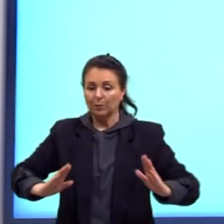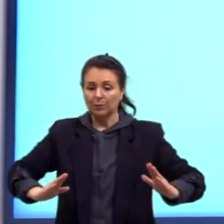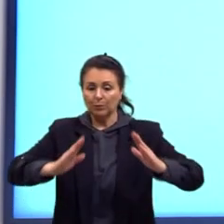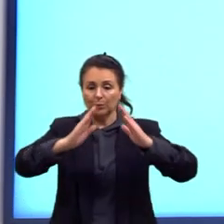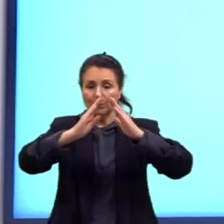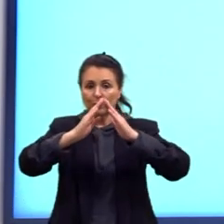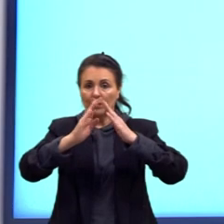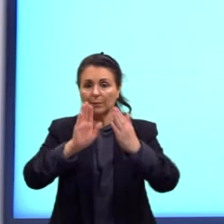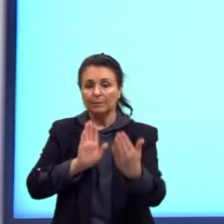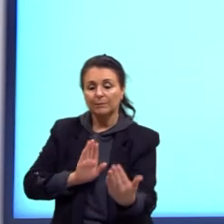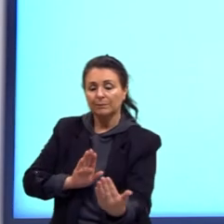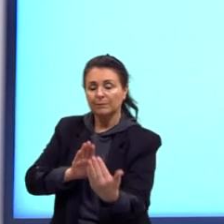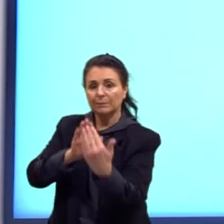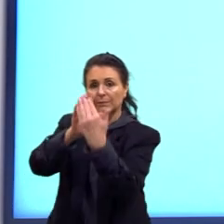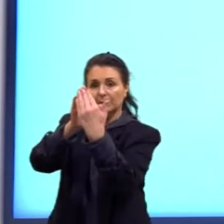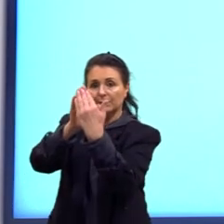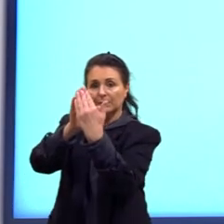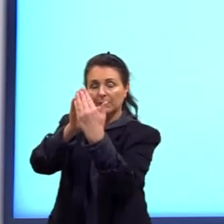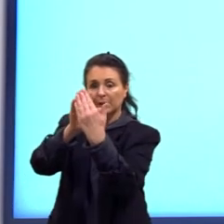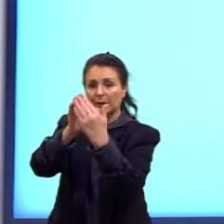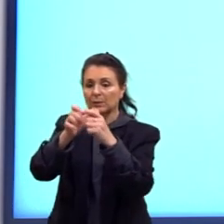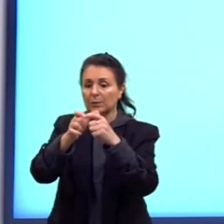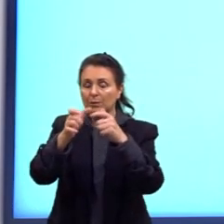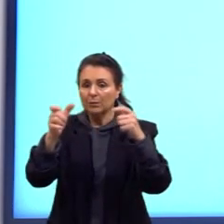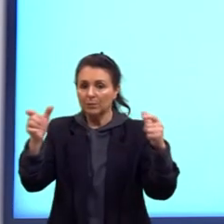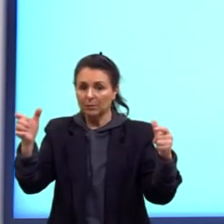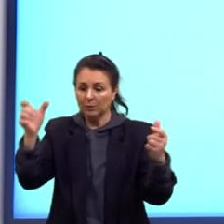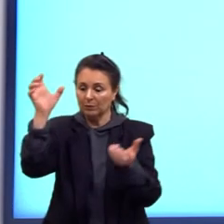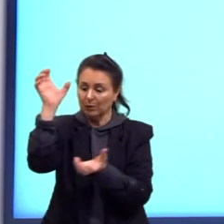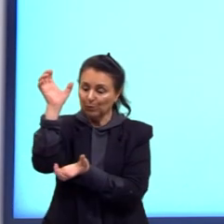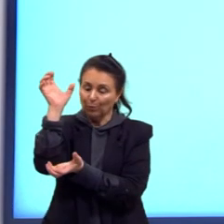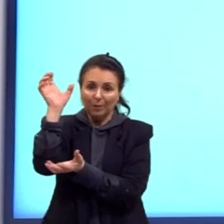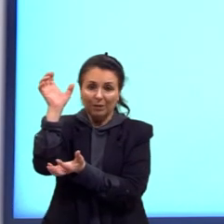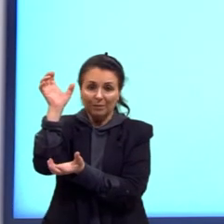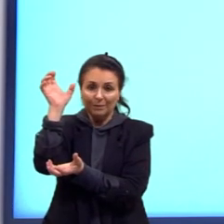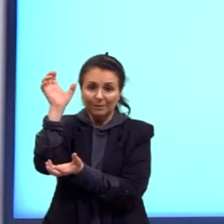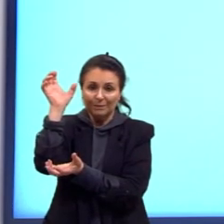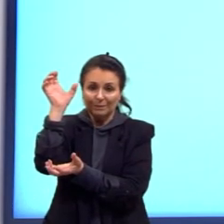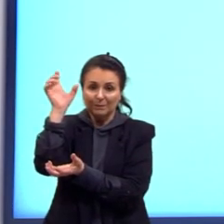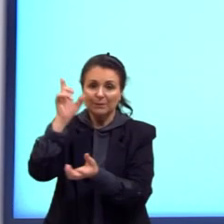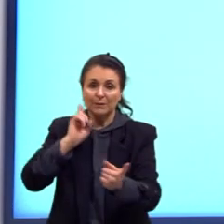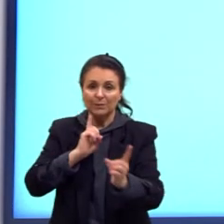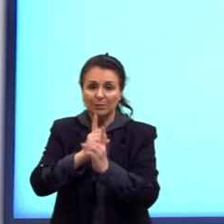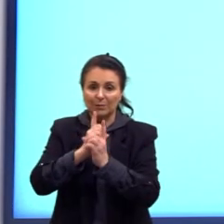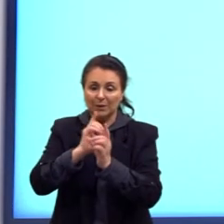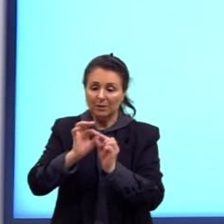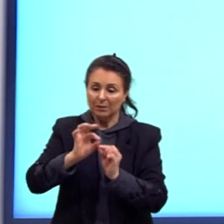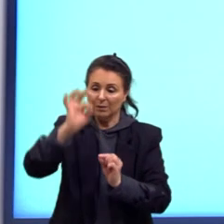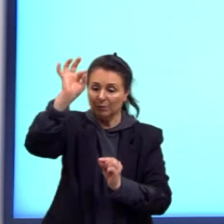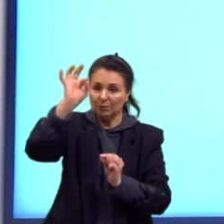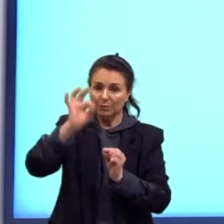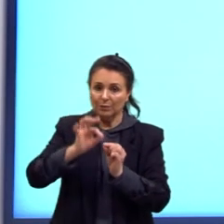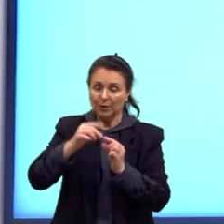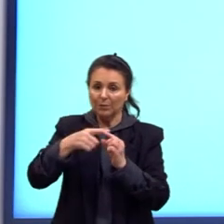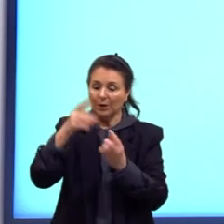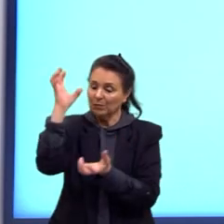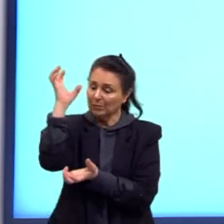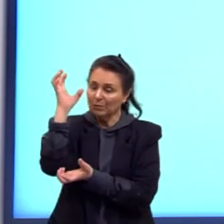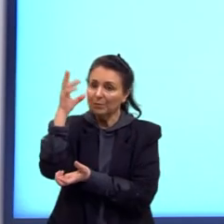toda a extensão da sombra da pirâmide e poderiam descobrir então a altura dela já que a sombra teria